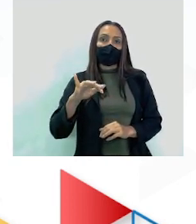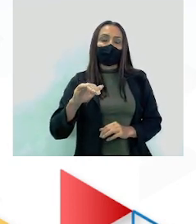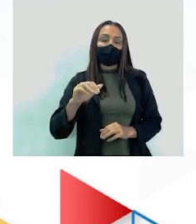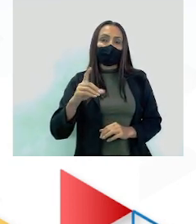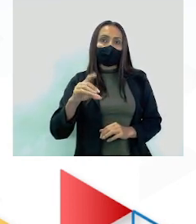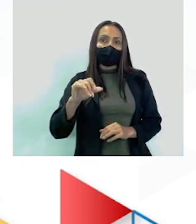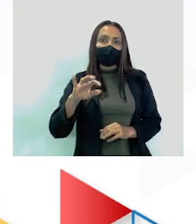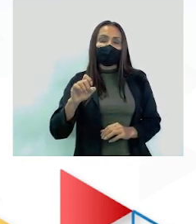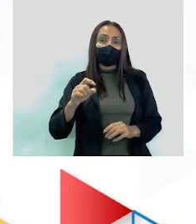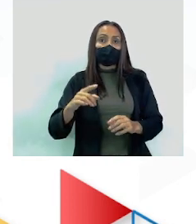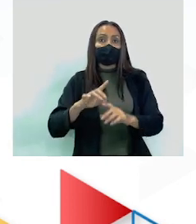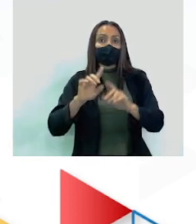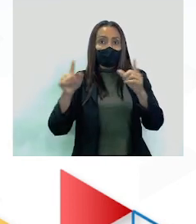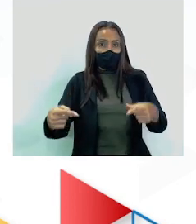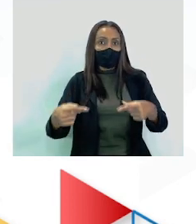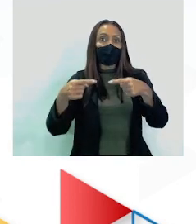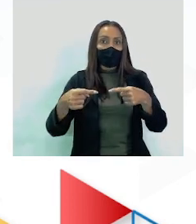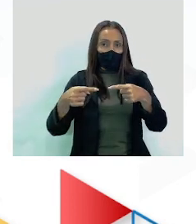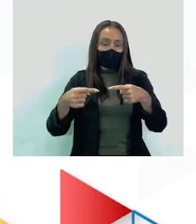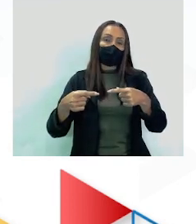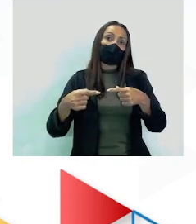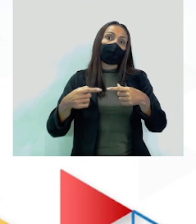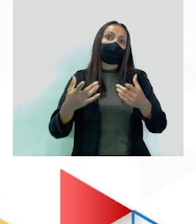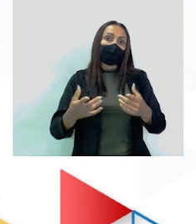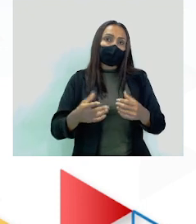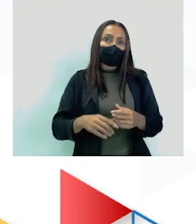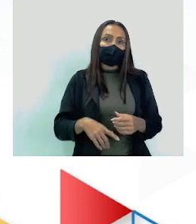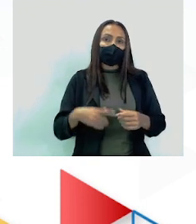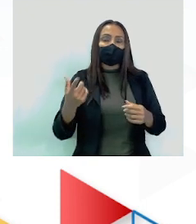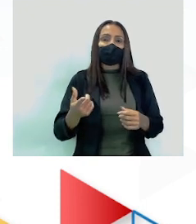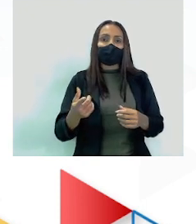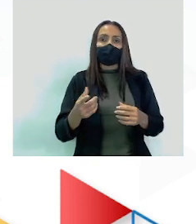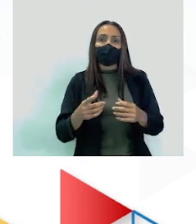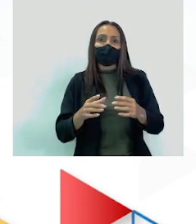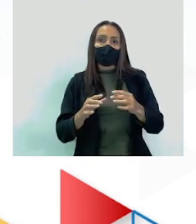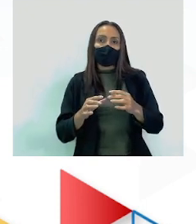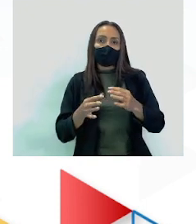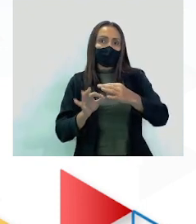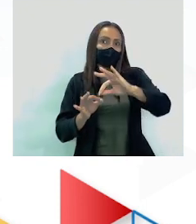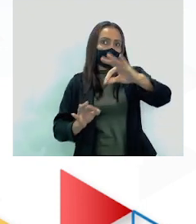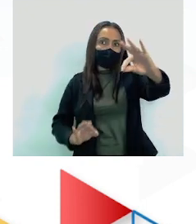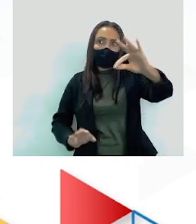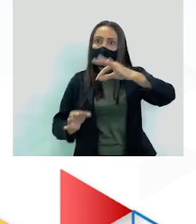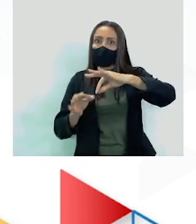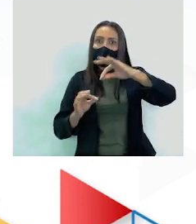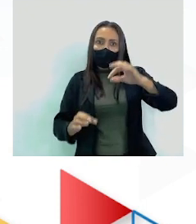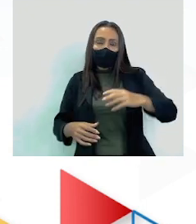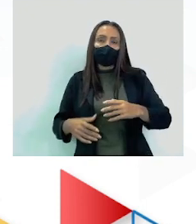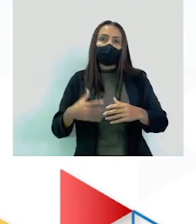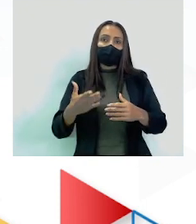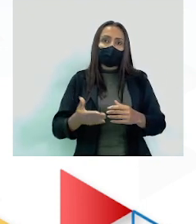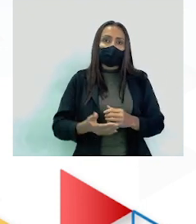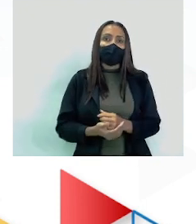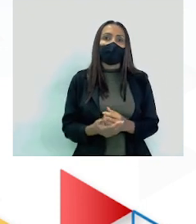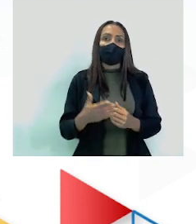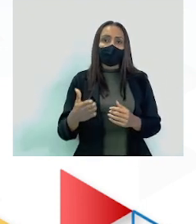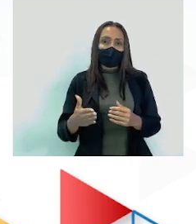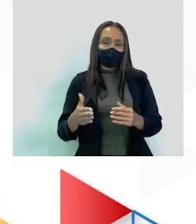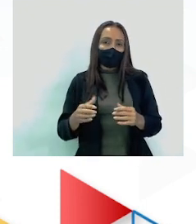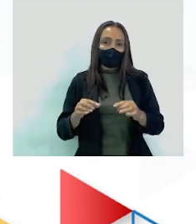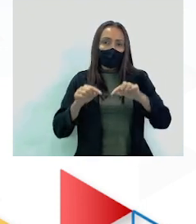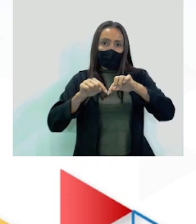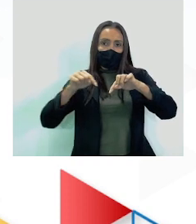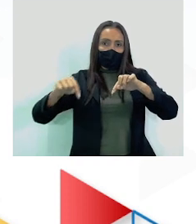competir, o percurso ele é pré-determinado e desconhecido, ou seja, você sai literalmente às cegas e tem que ir passando pelos pontos que a